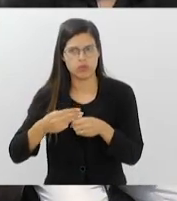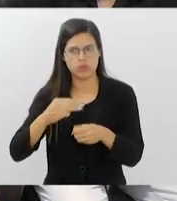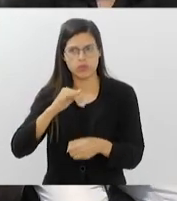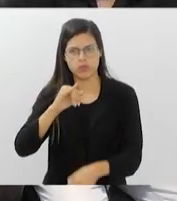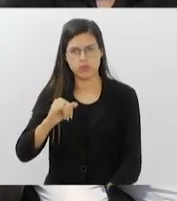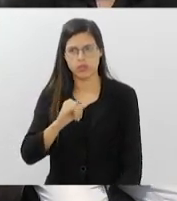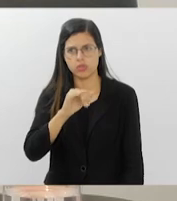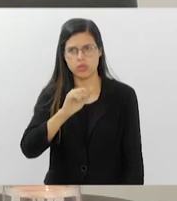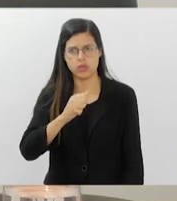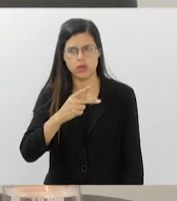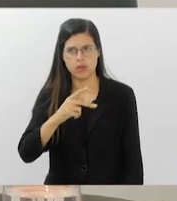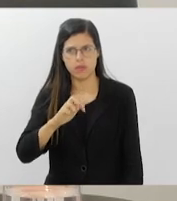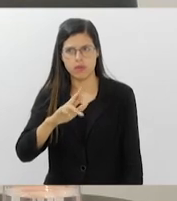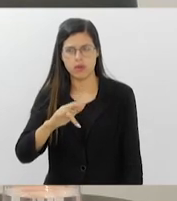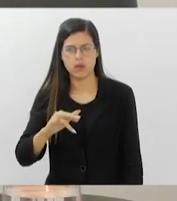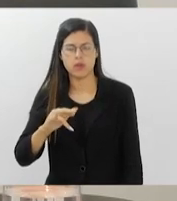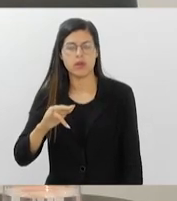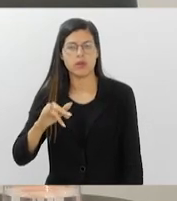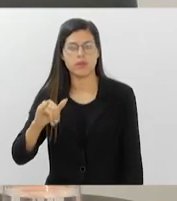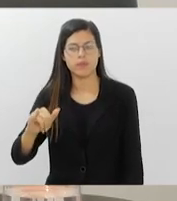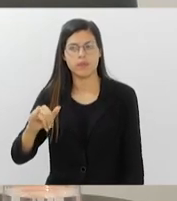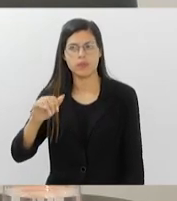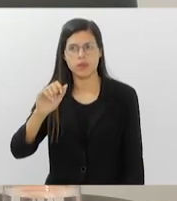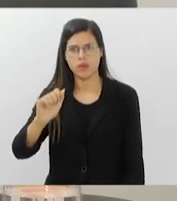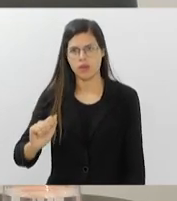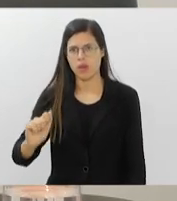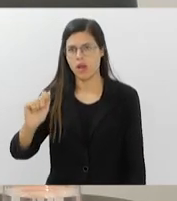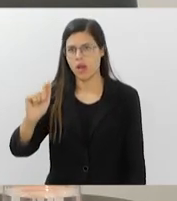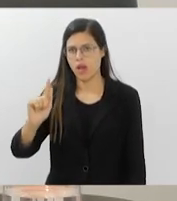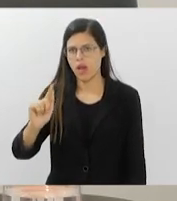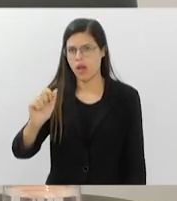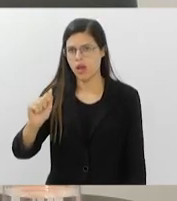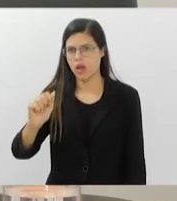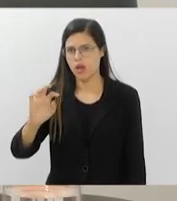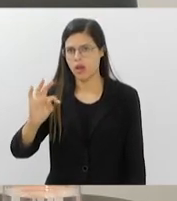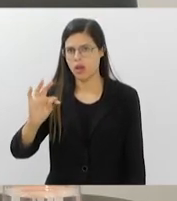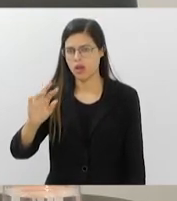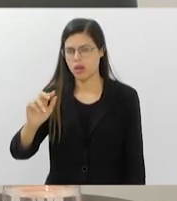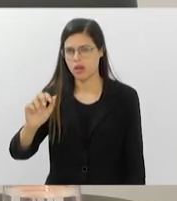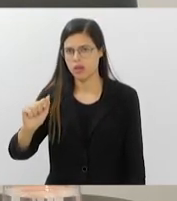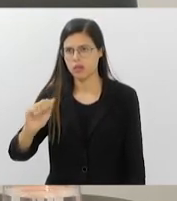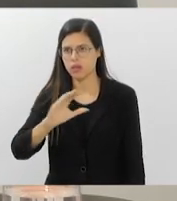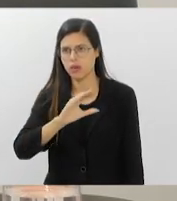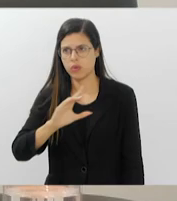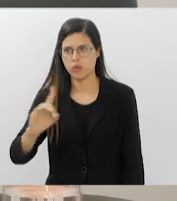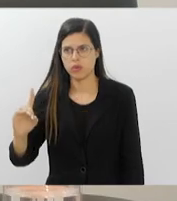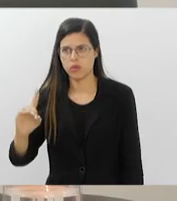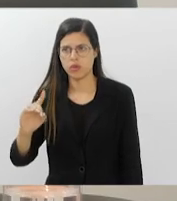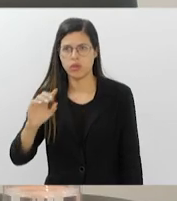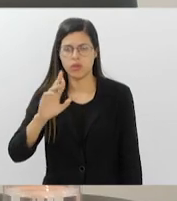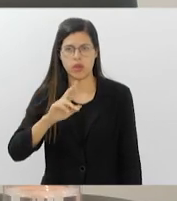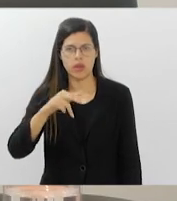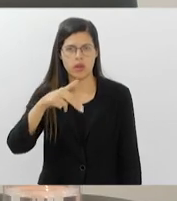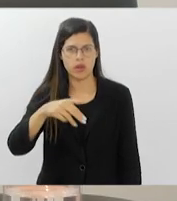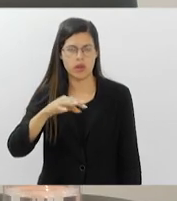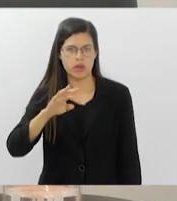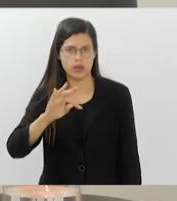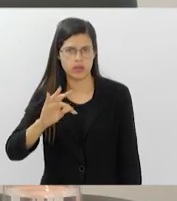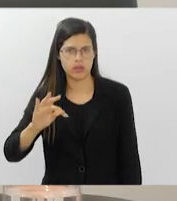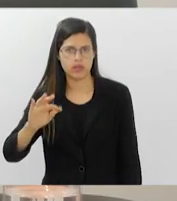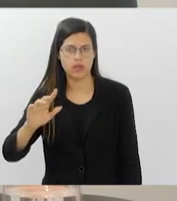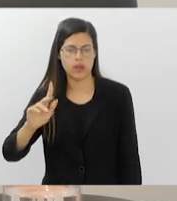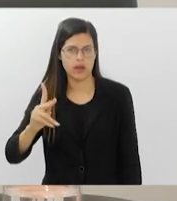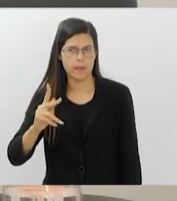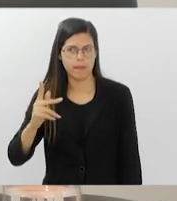Obrigada Ágatha tariga coordenadora de junta do rntp suplente da